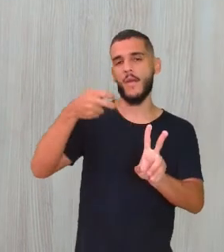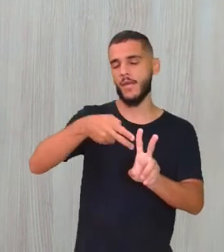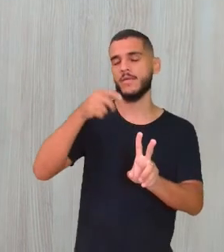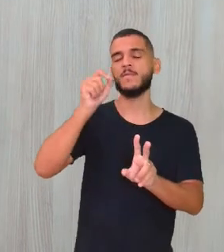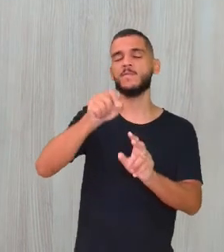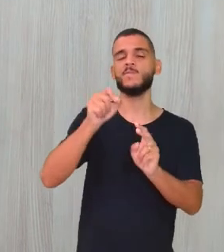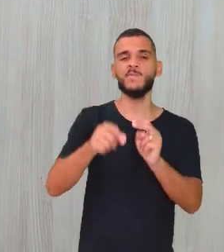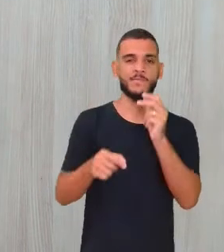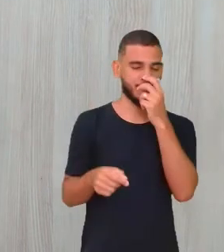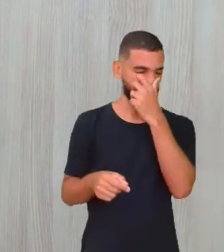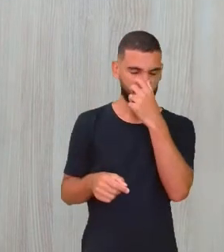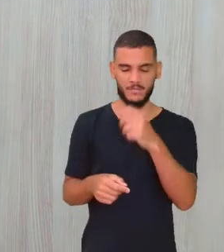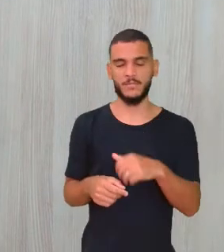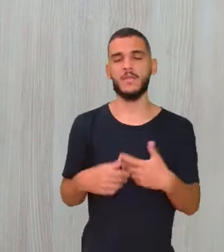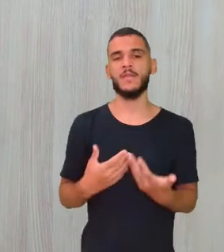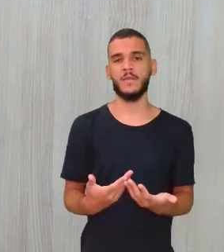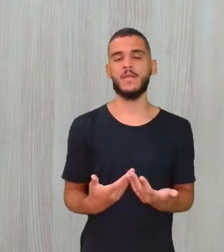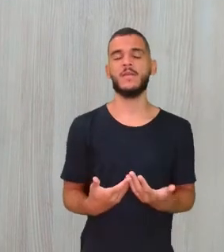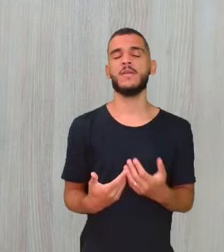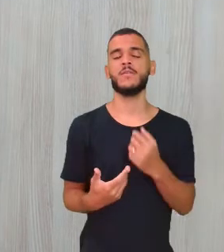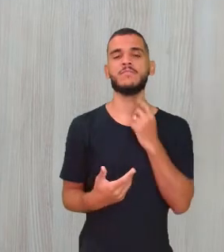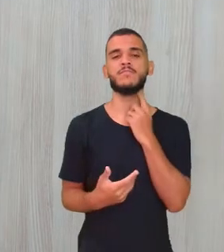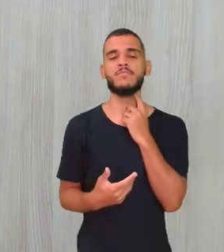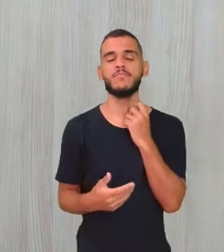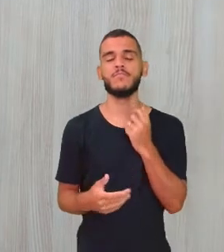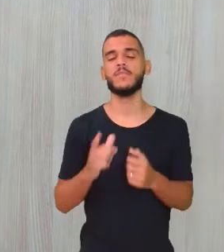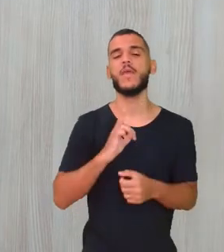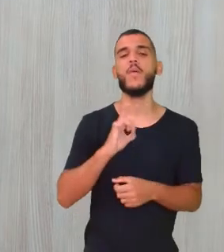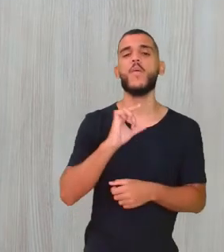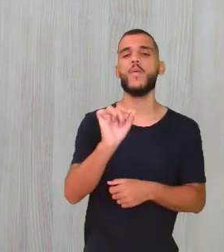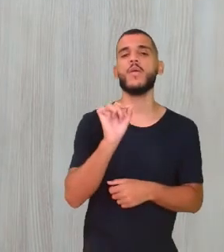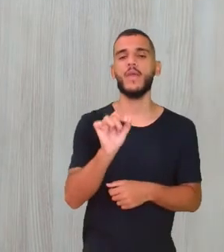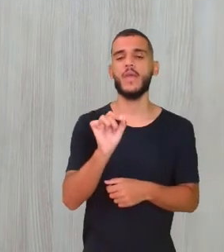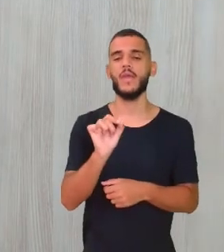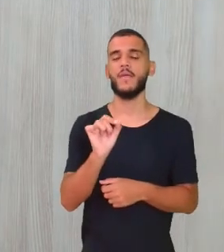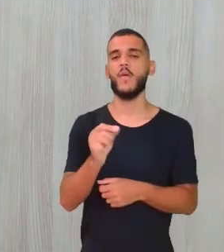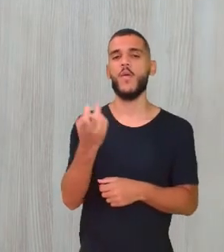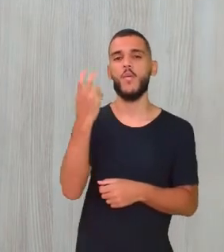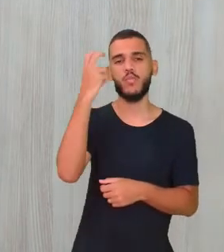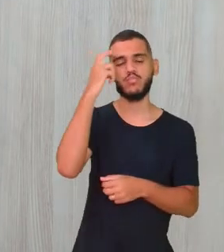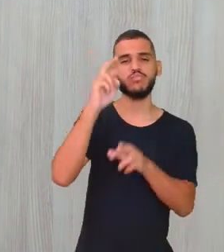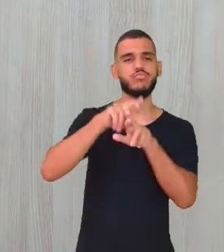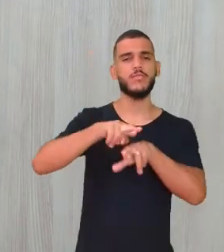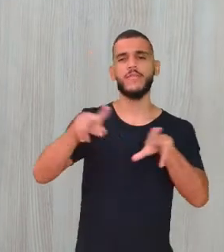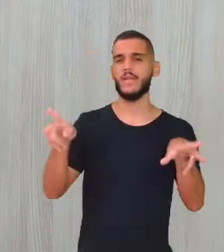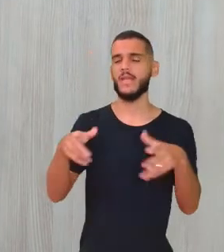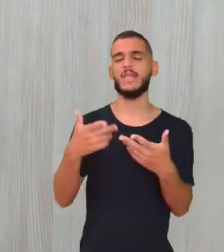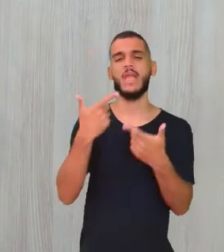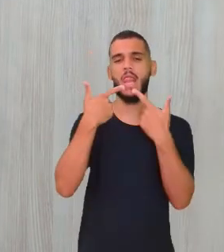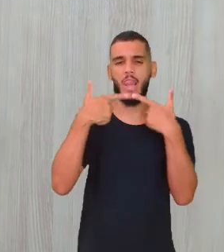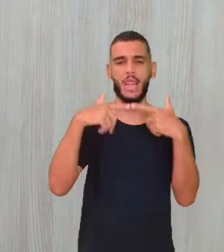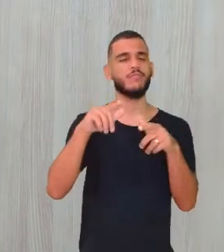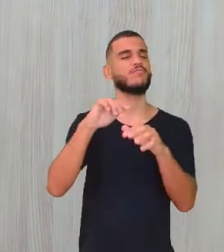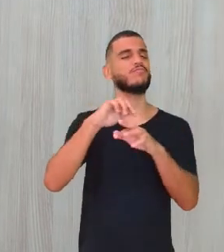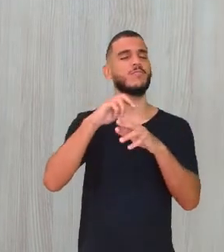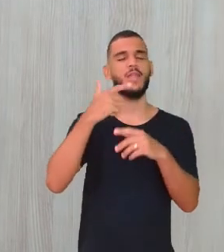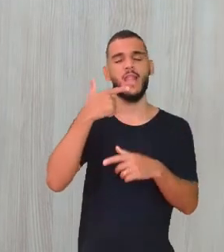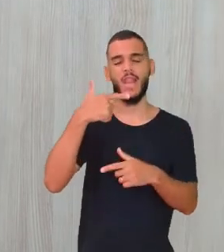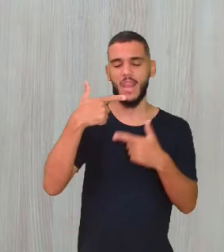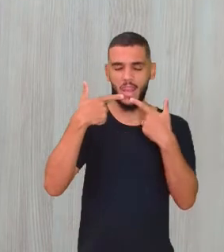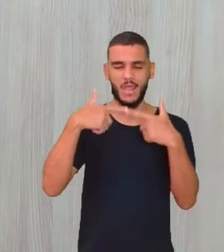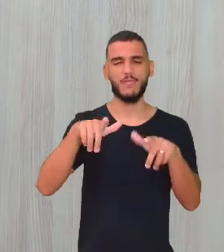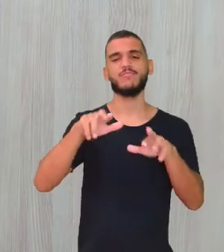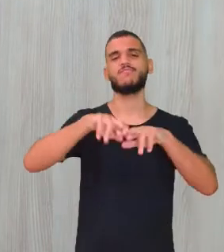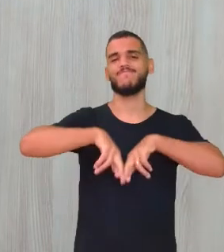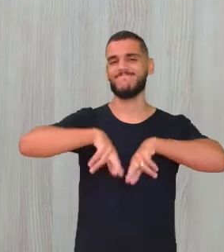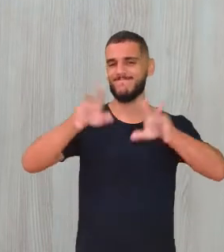Eles são diversos, tipo, eles têm etnias diferentes, e linguagens diferentes, línguas diferentes, porque não se tinha